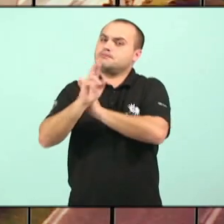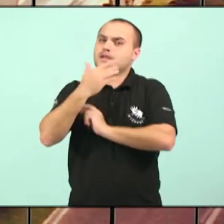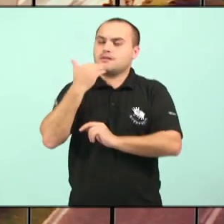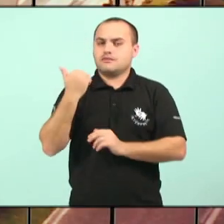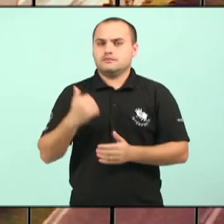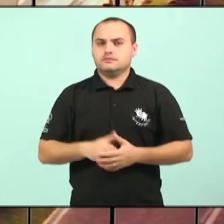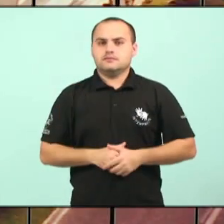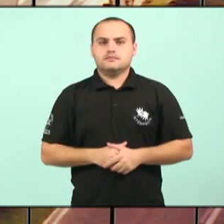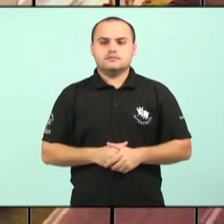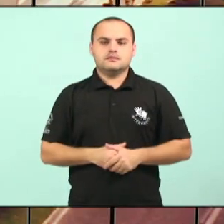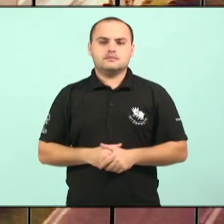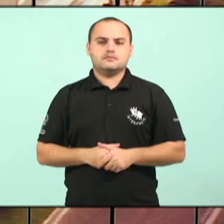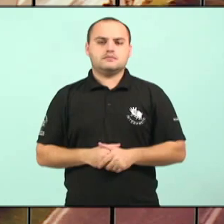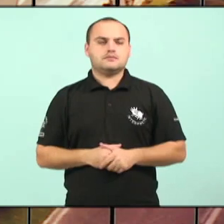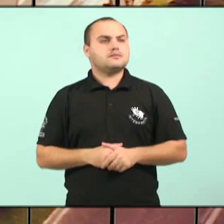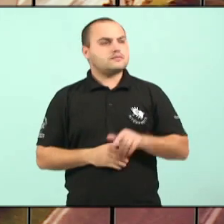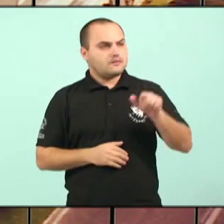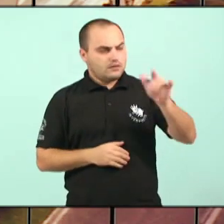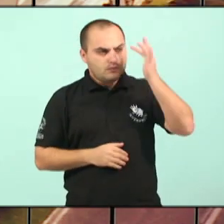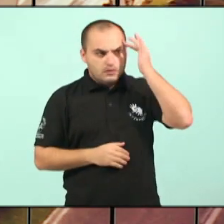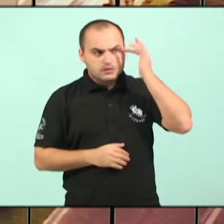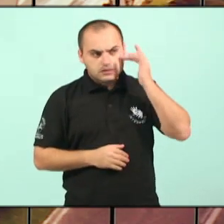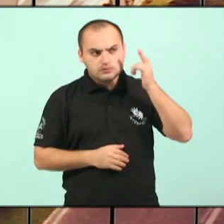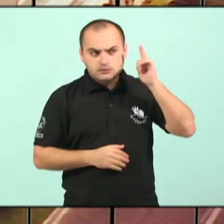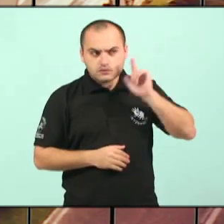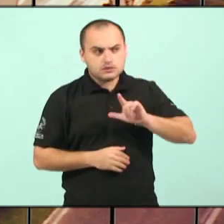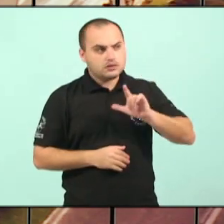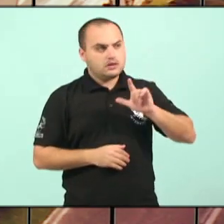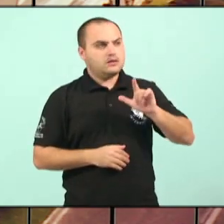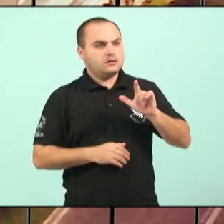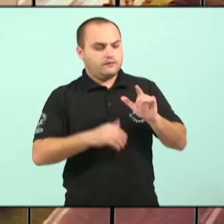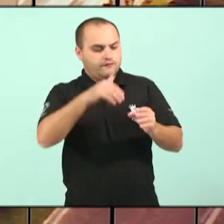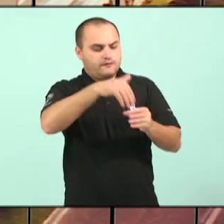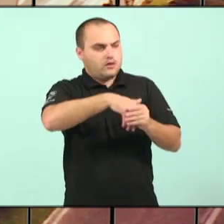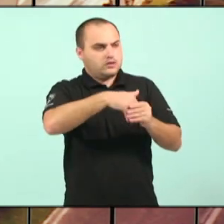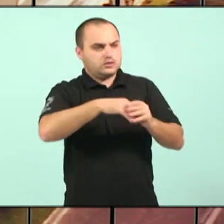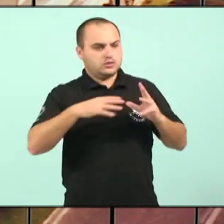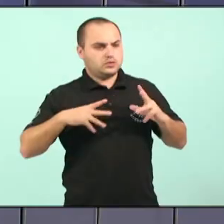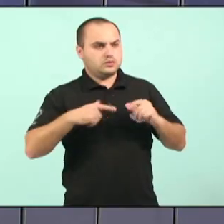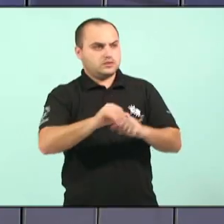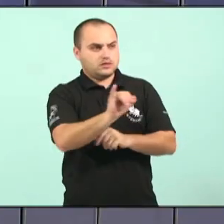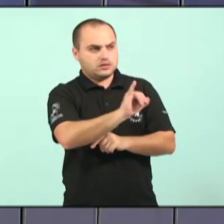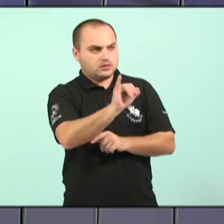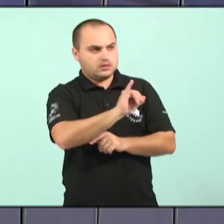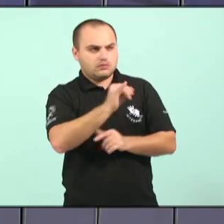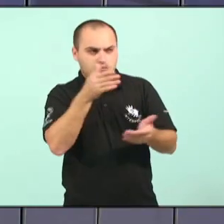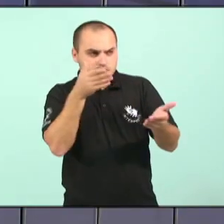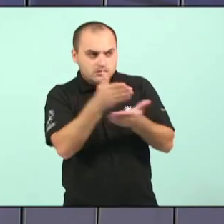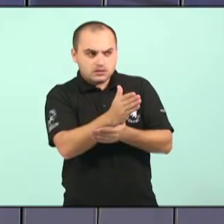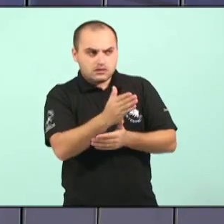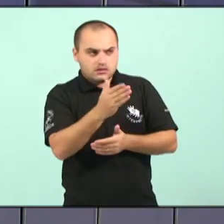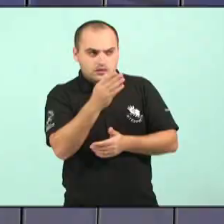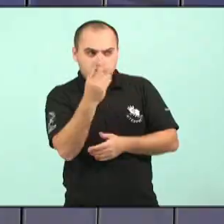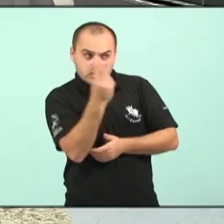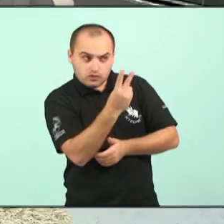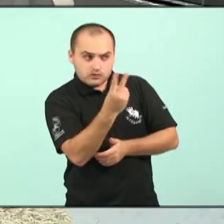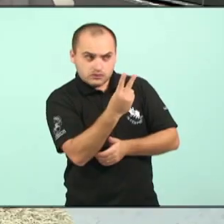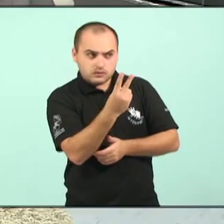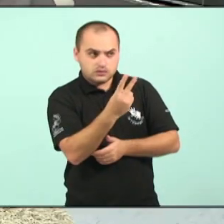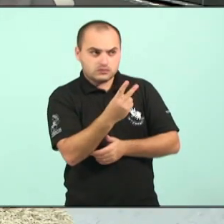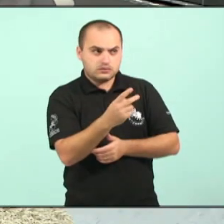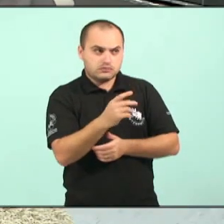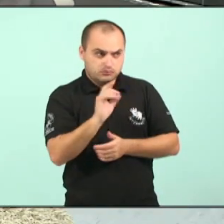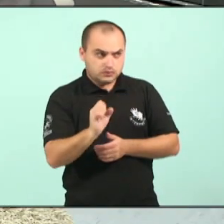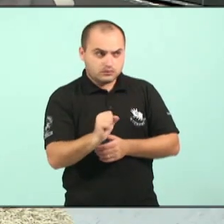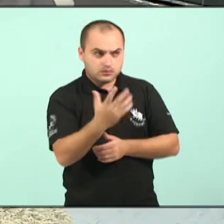teríamos condições, com os votos de Itajaí, poderíamos ter eleito no mínimo 2. Poderia ser